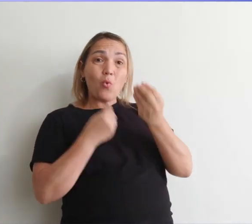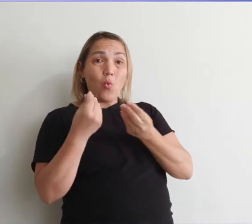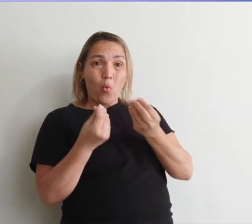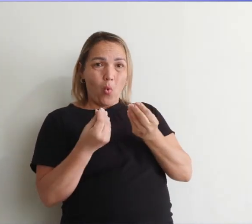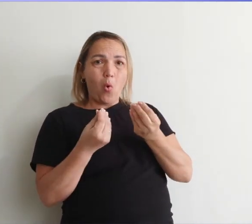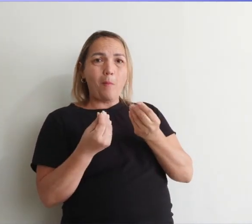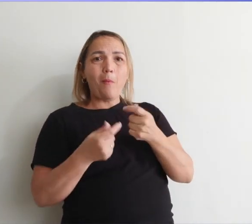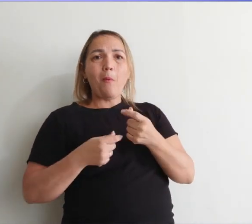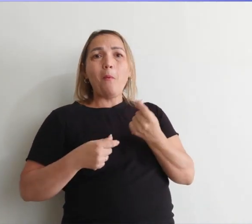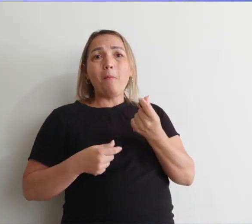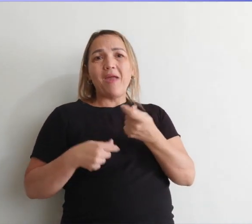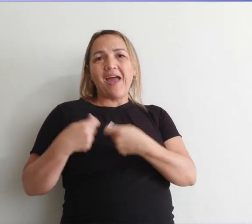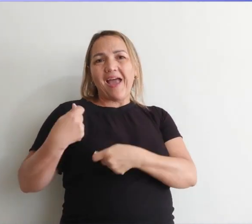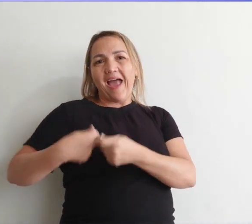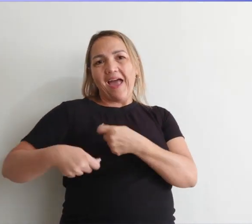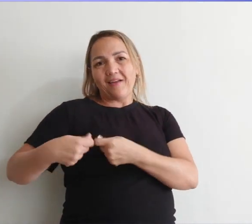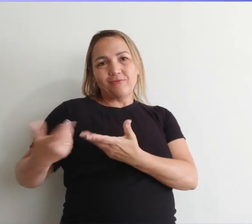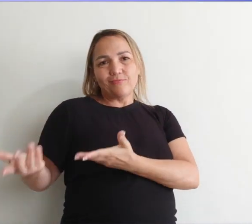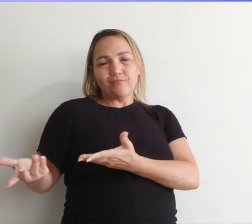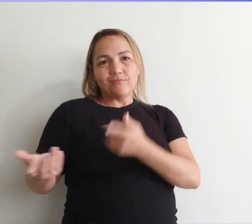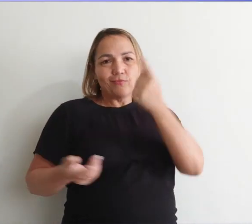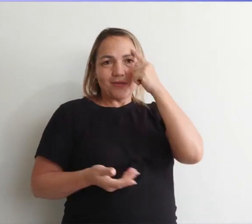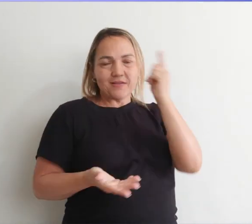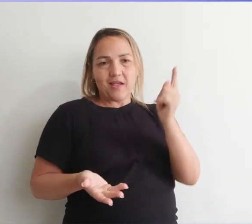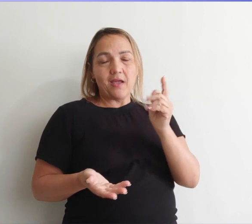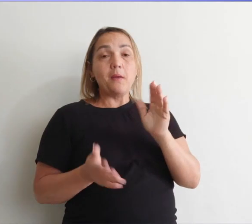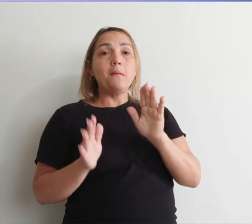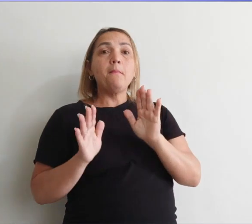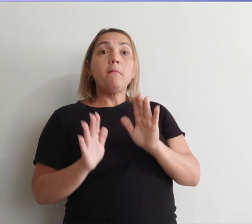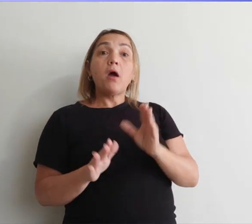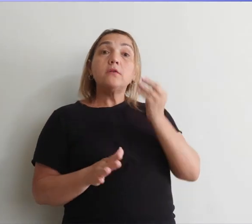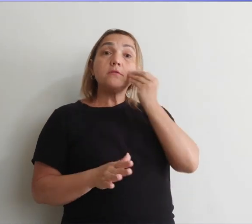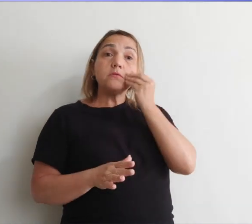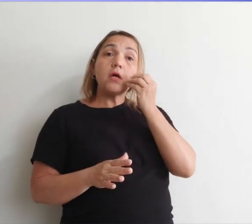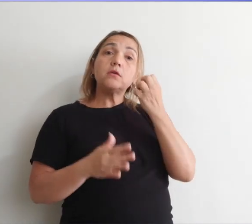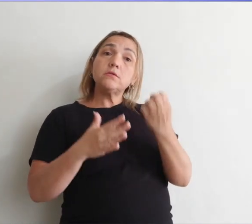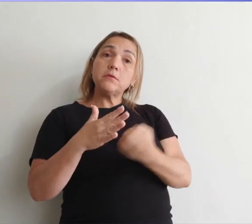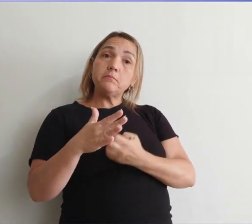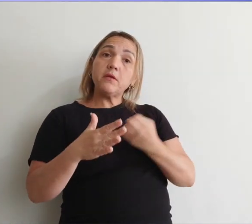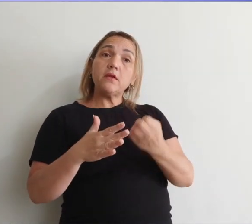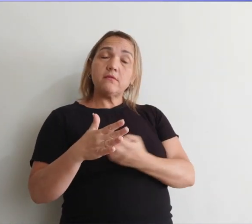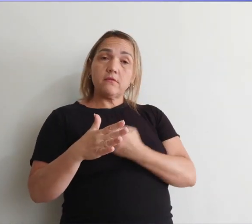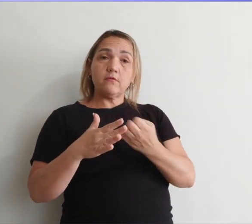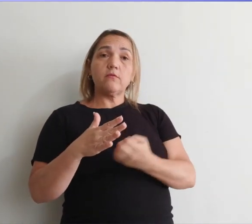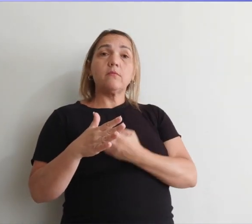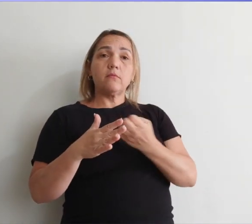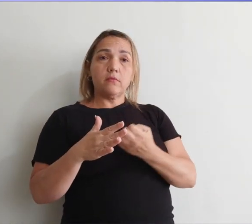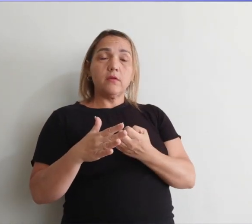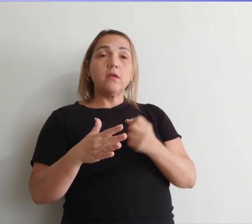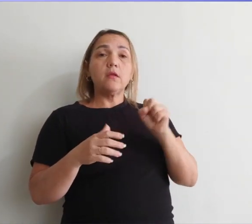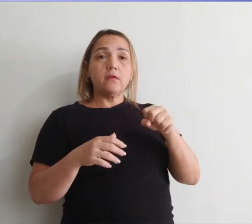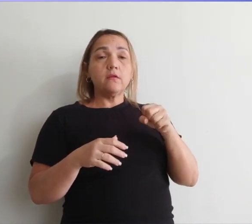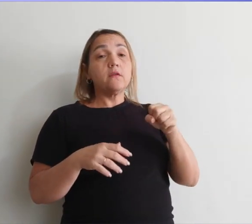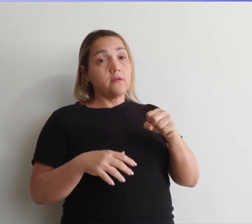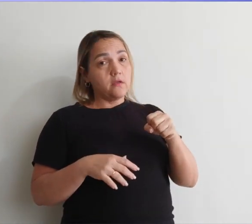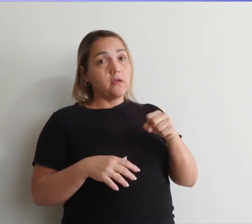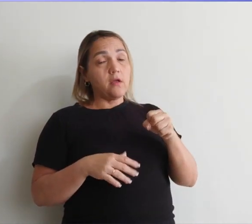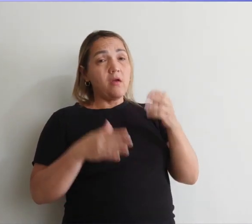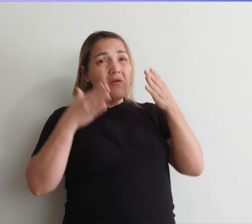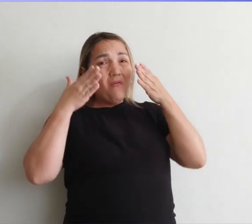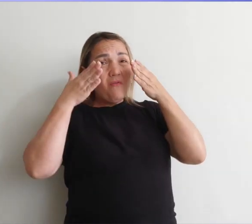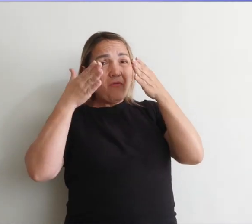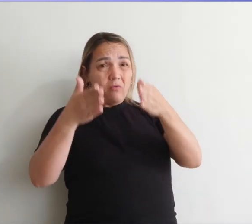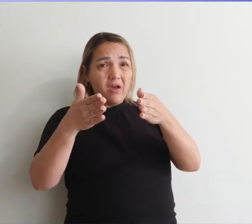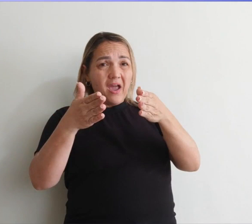de impactos, né, de ambientais, da pessoa... Agora, tentar as empresas. As empresas estão, né, voltadas... O nosso curso ele não